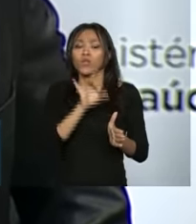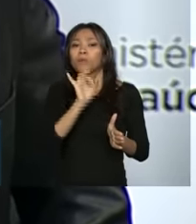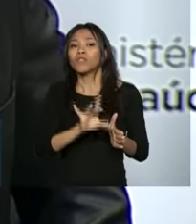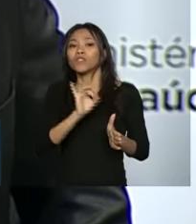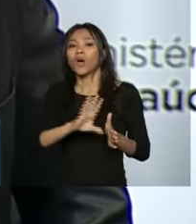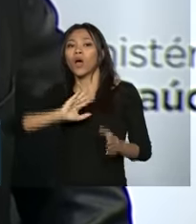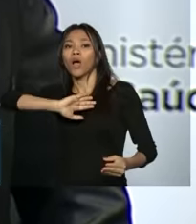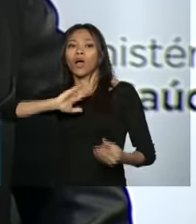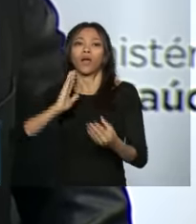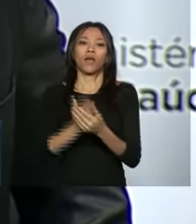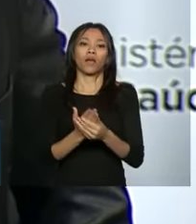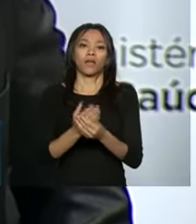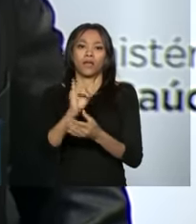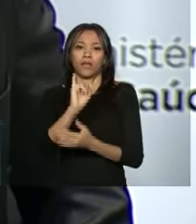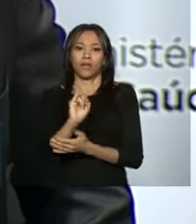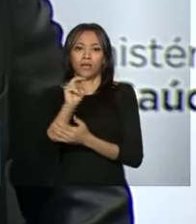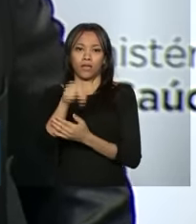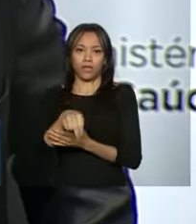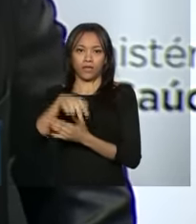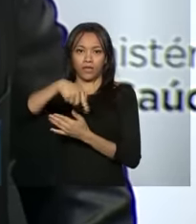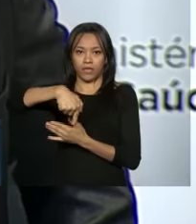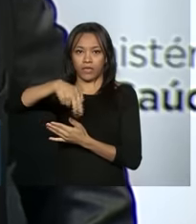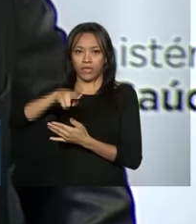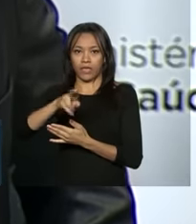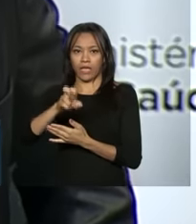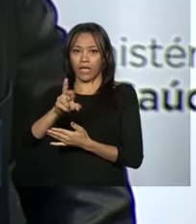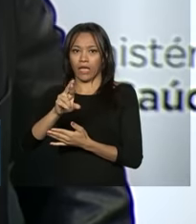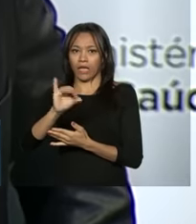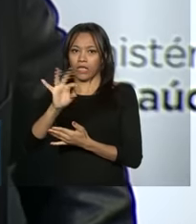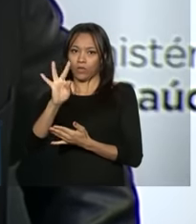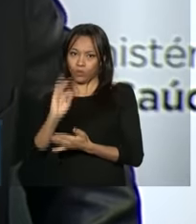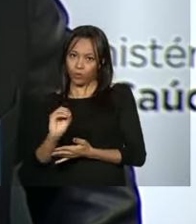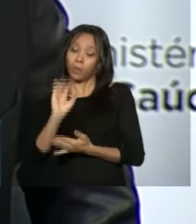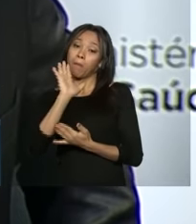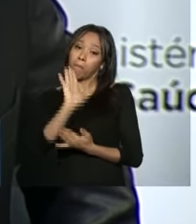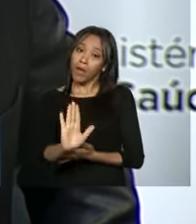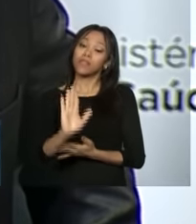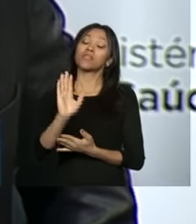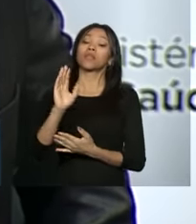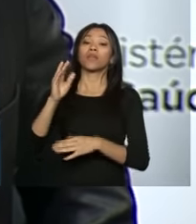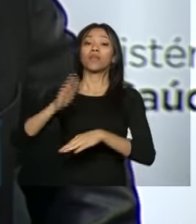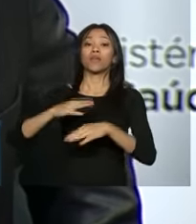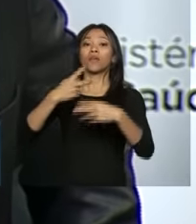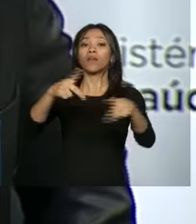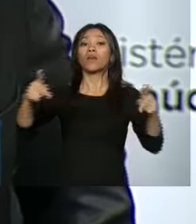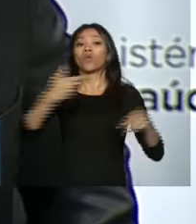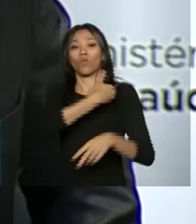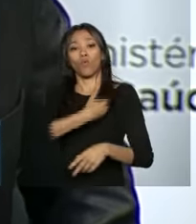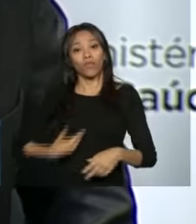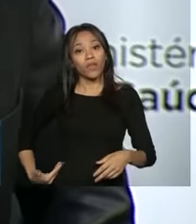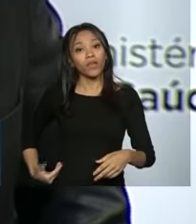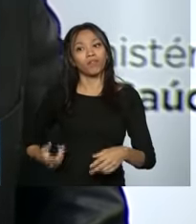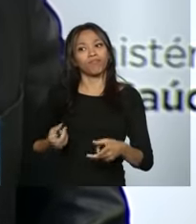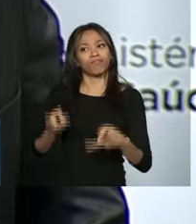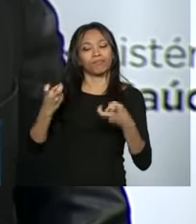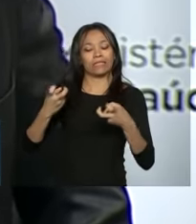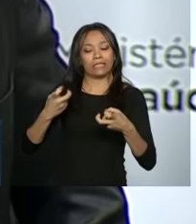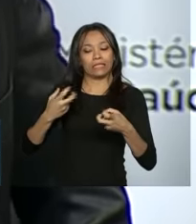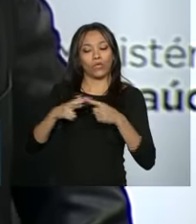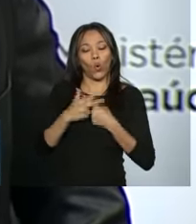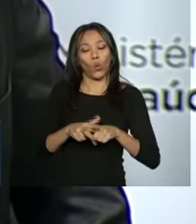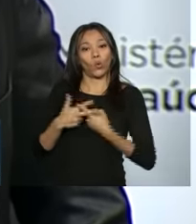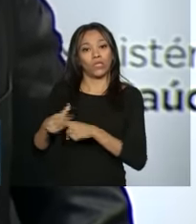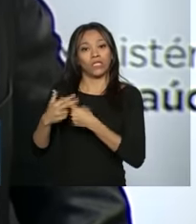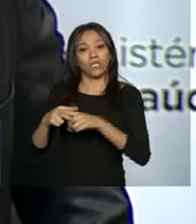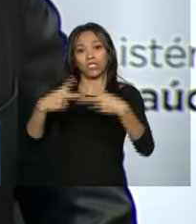inquéritos mas também traz uma série de subsídios para que a própria administração pública se adapte e corrija eventuais